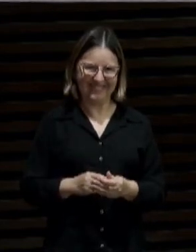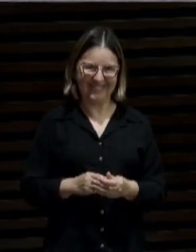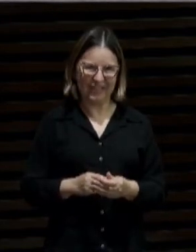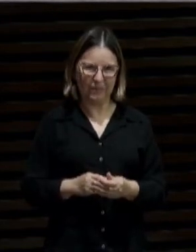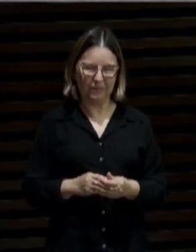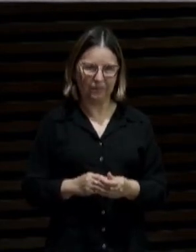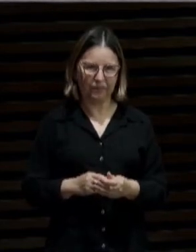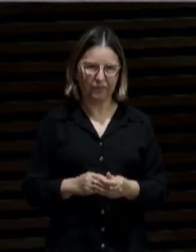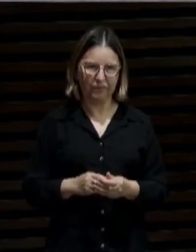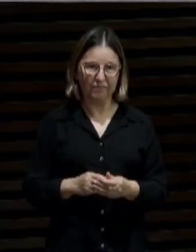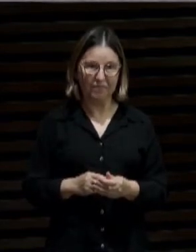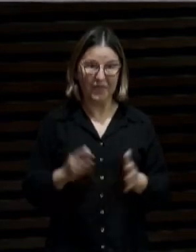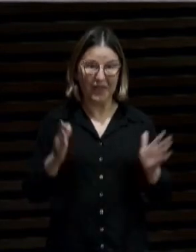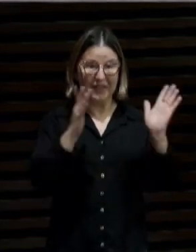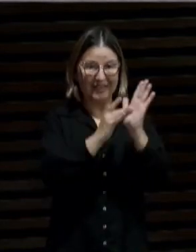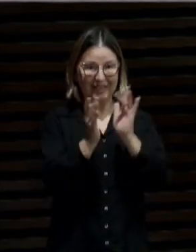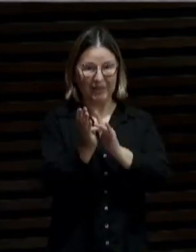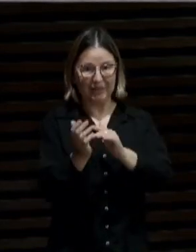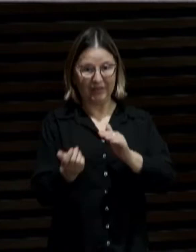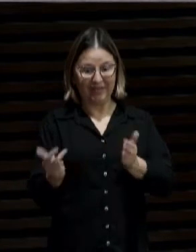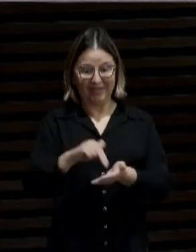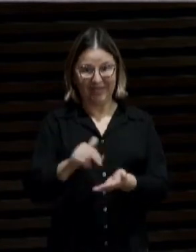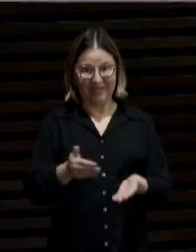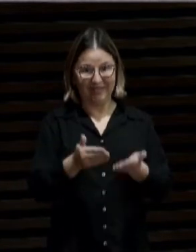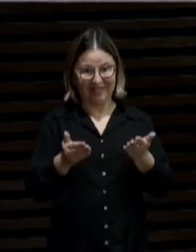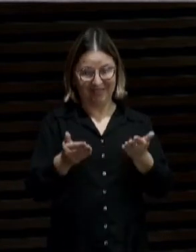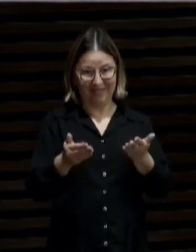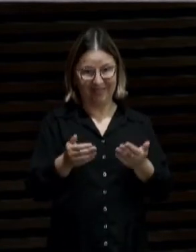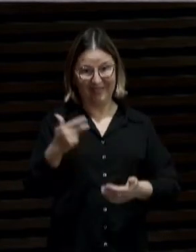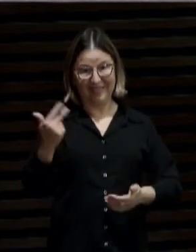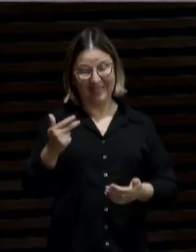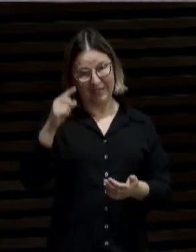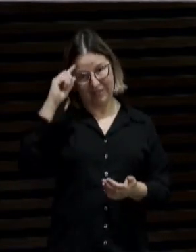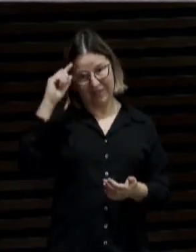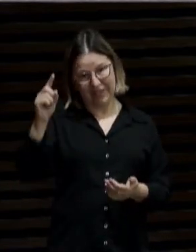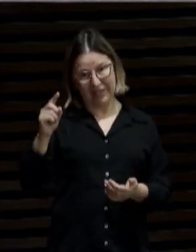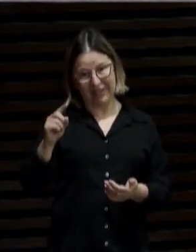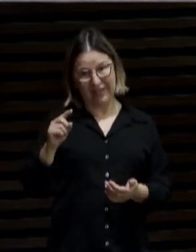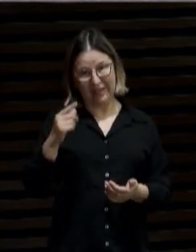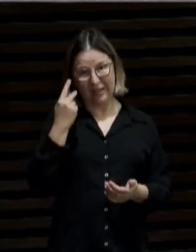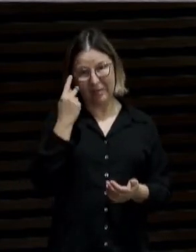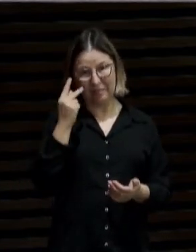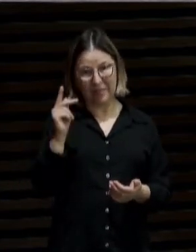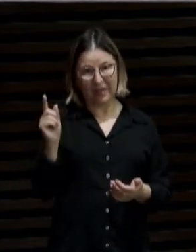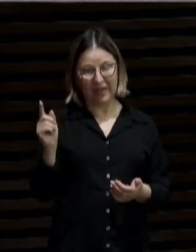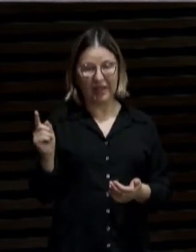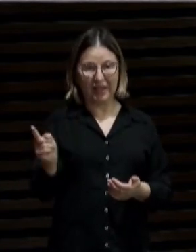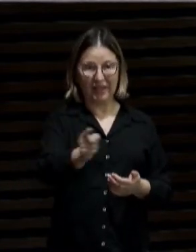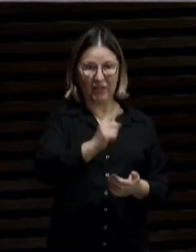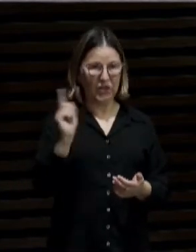E ele ressuscitou ao 3º dia não foi para que a gente continuasse vivendo como a gente vive, foi para que a gente tivesse uma vida santa, uma vida separada para